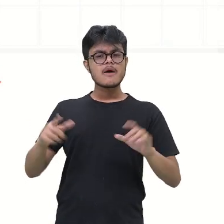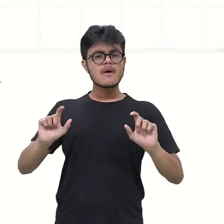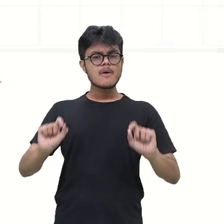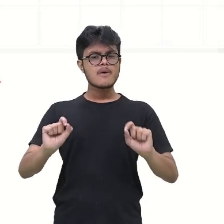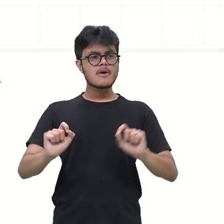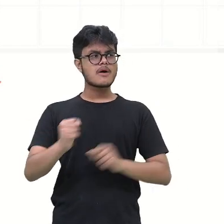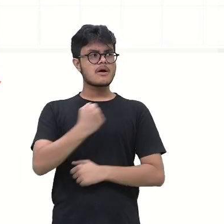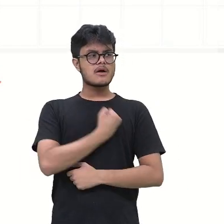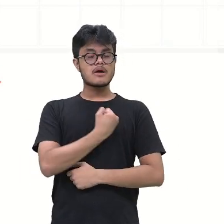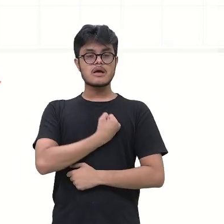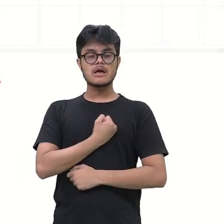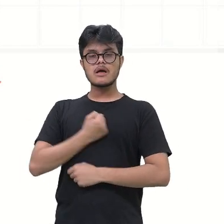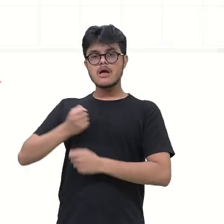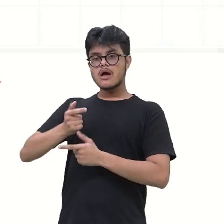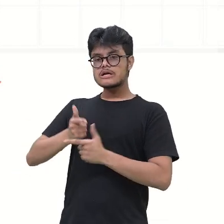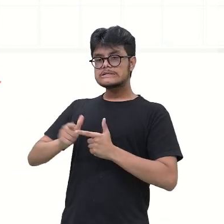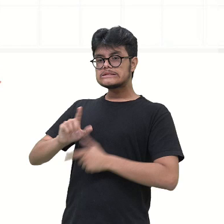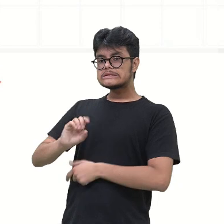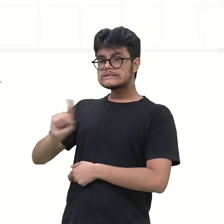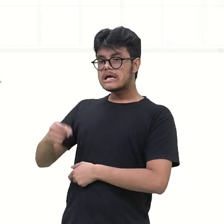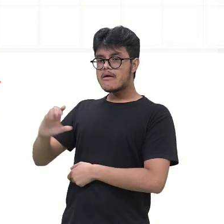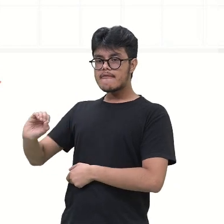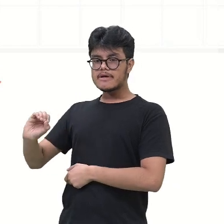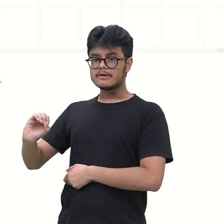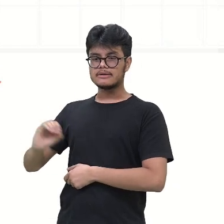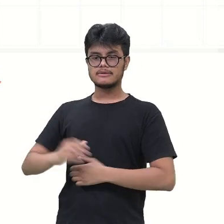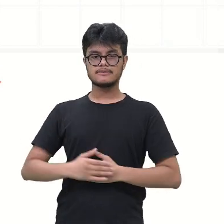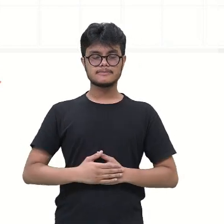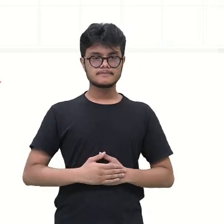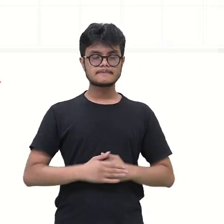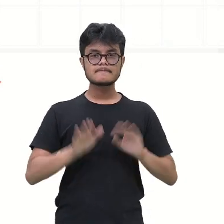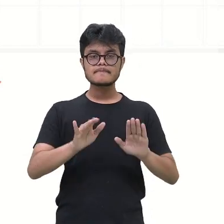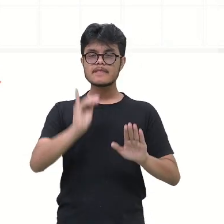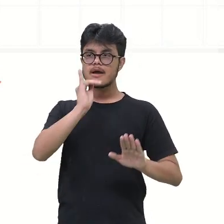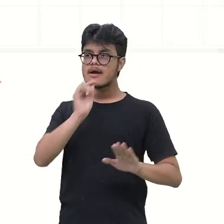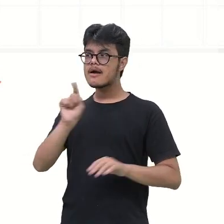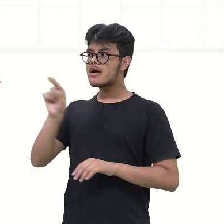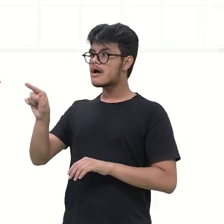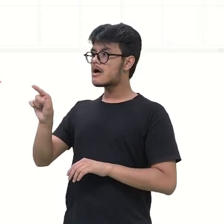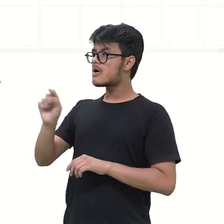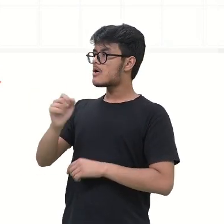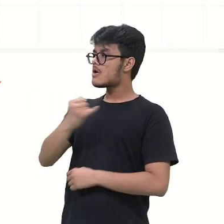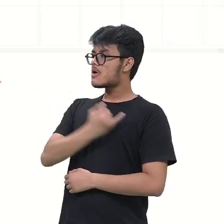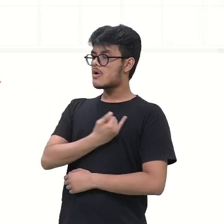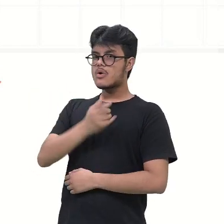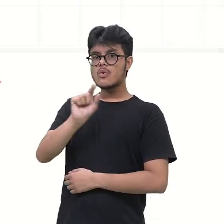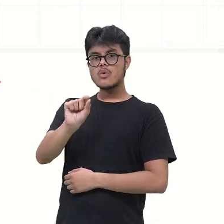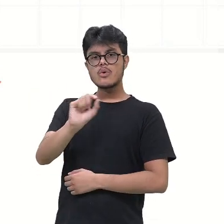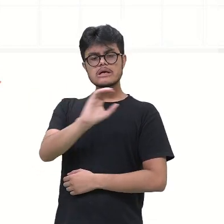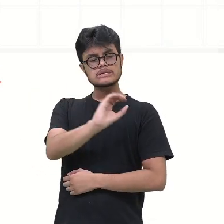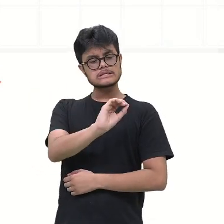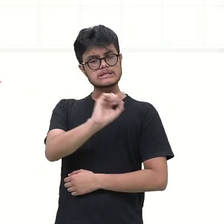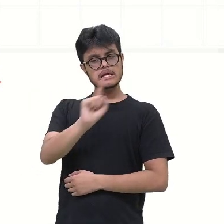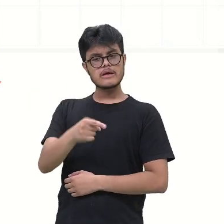são as dízimas periódicas. Por exemplo, o exemplo de uma dízima periódica seria o